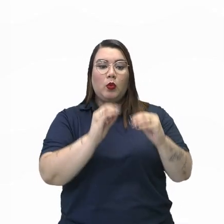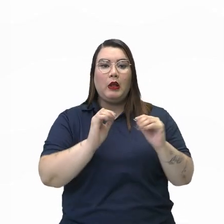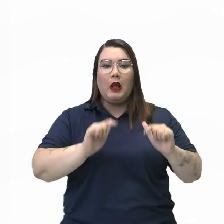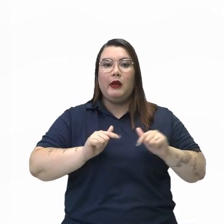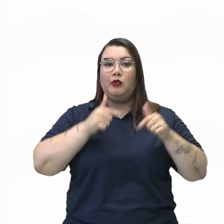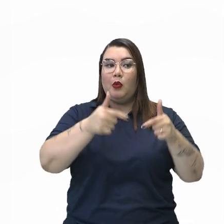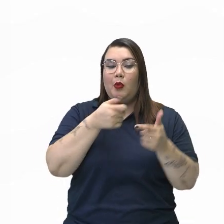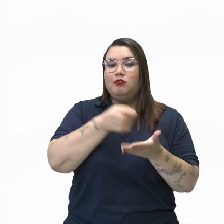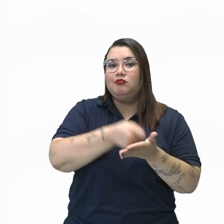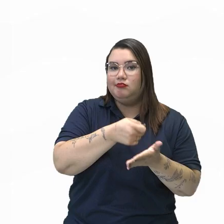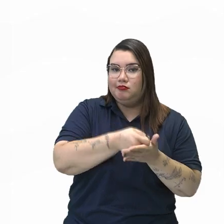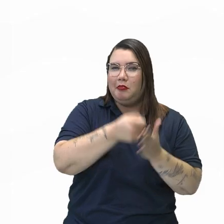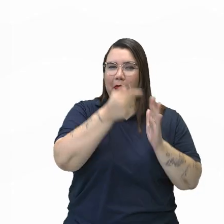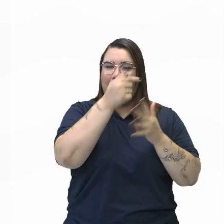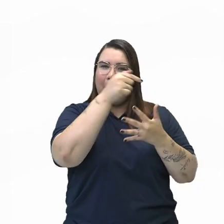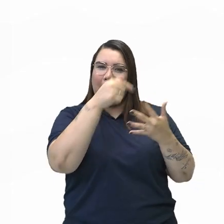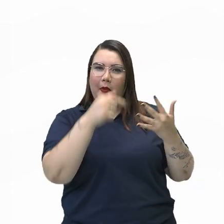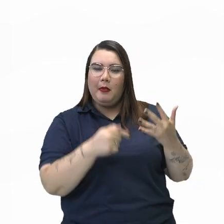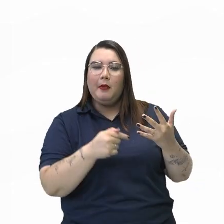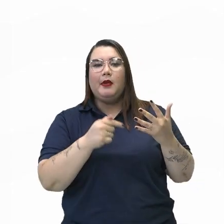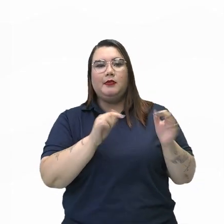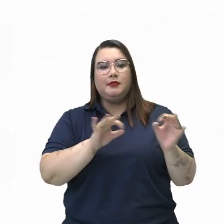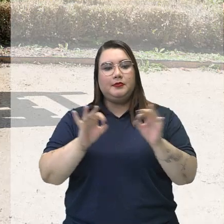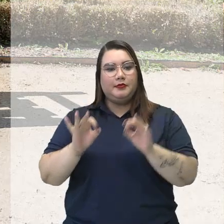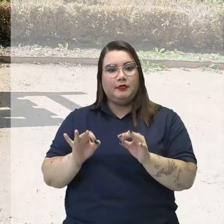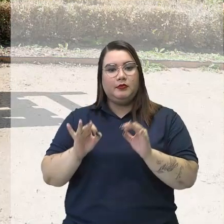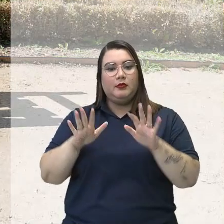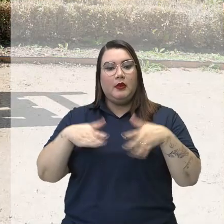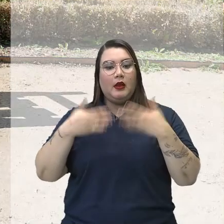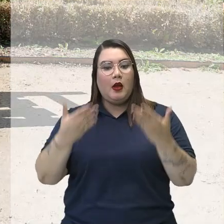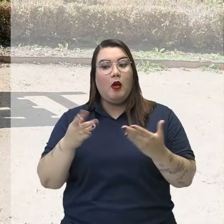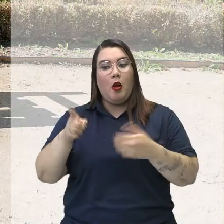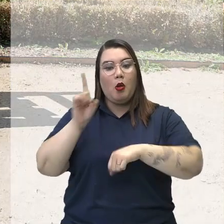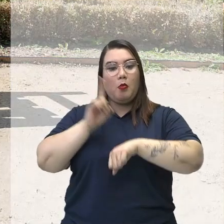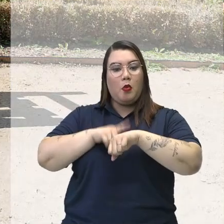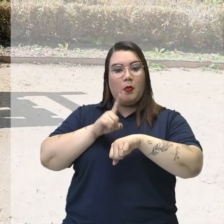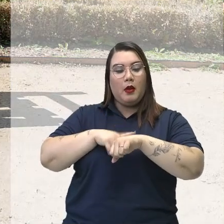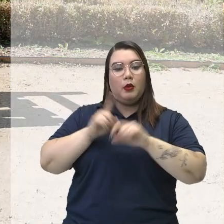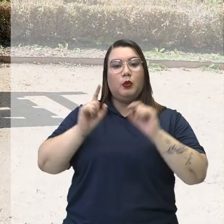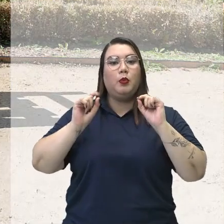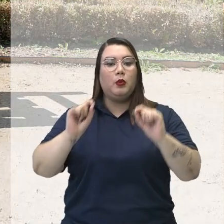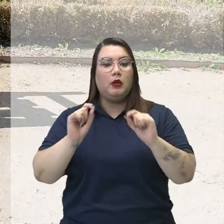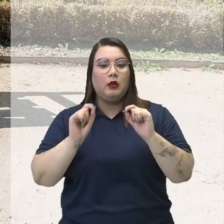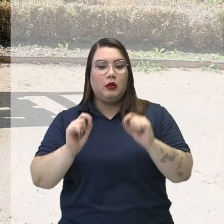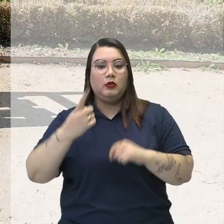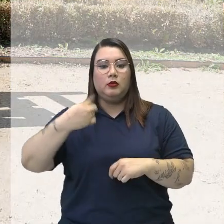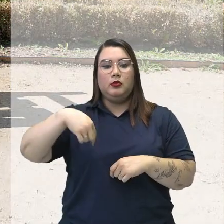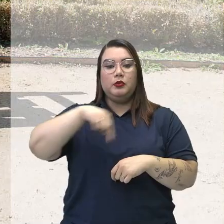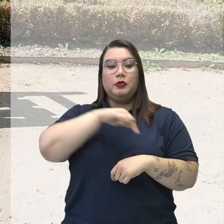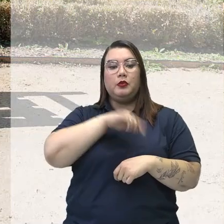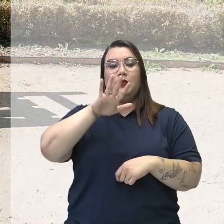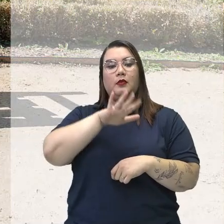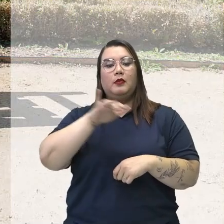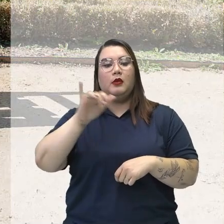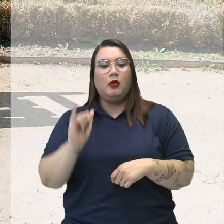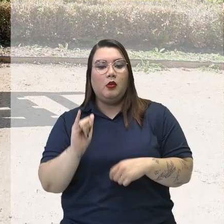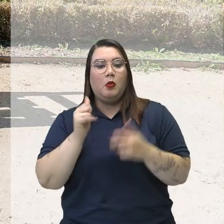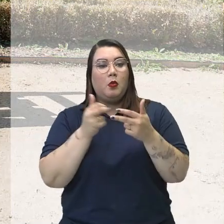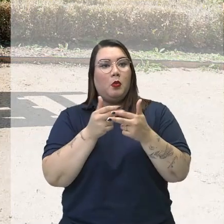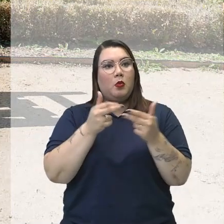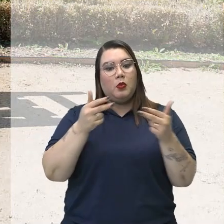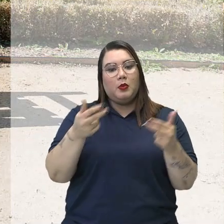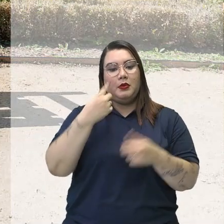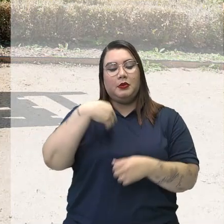suas atividades obrigatórias. Então, lazer é aquele momento onde nós vamos fazer coisas que a